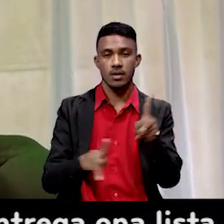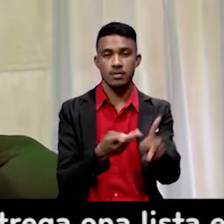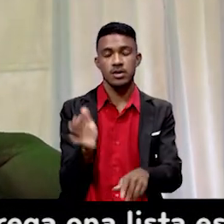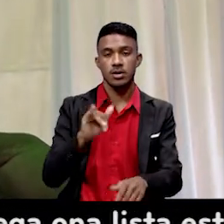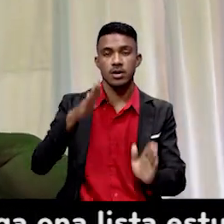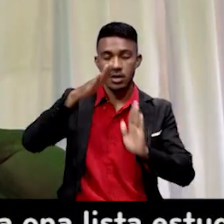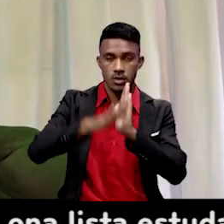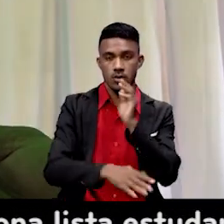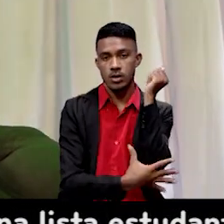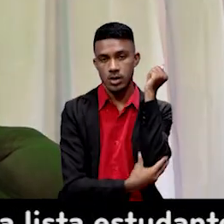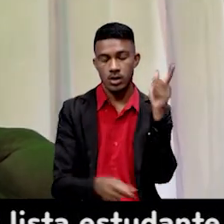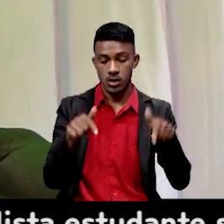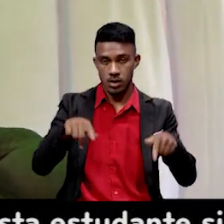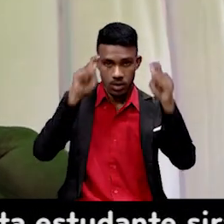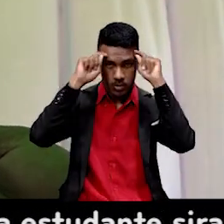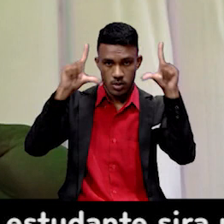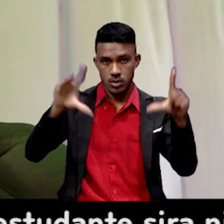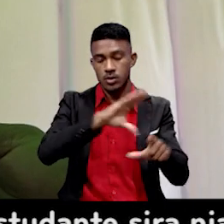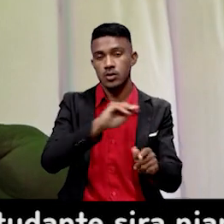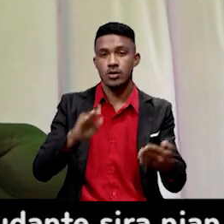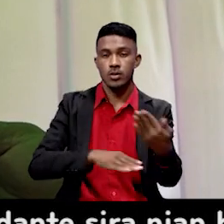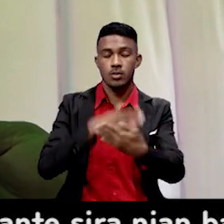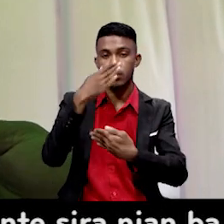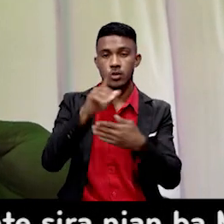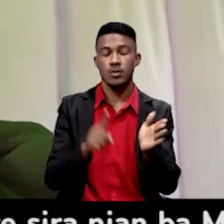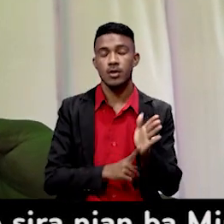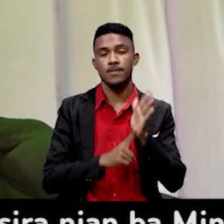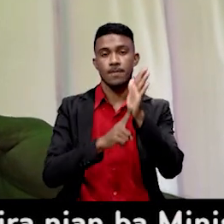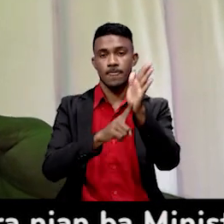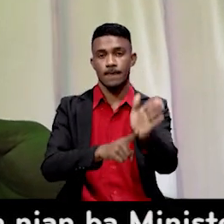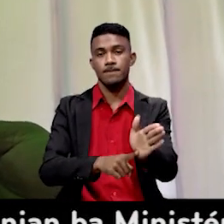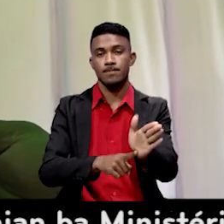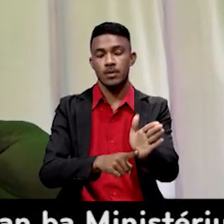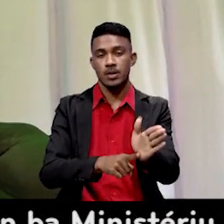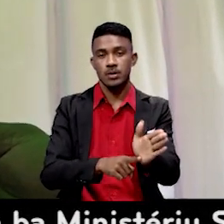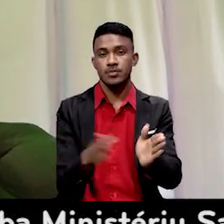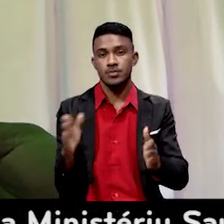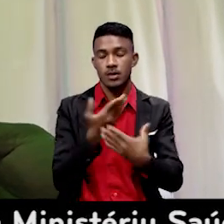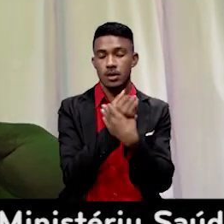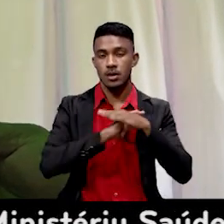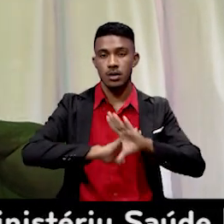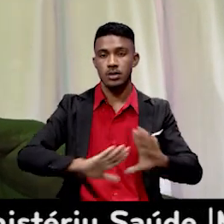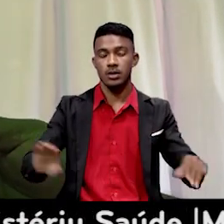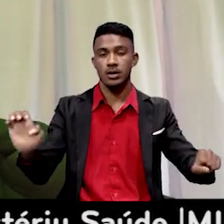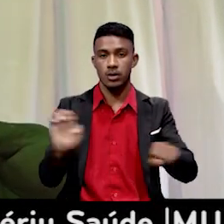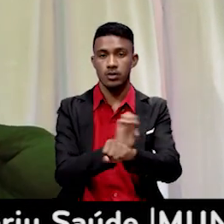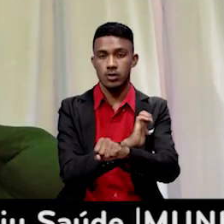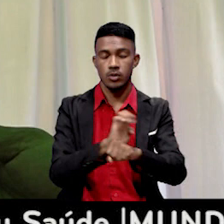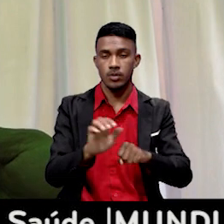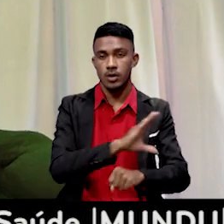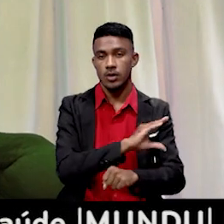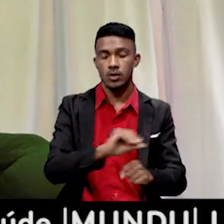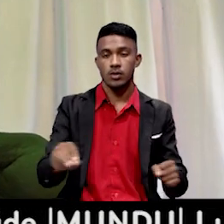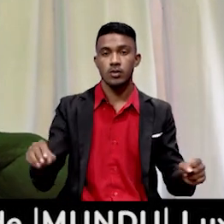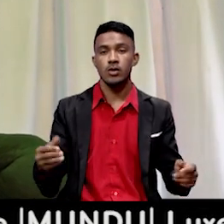pobreza e Timor-Leste sira. E promove a sustentabilidade e tem economia, não mais preserva e